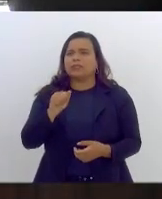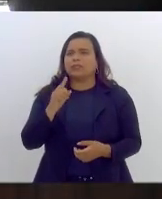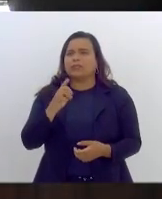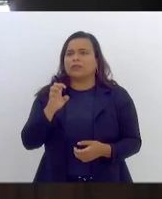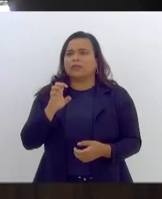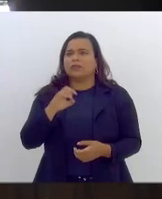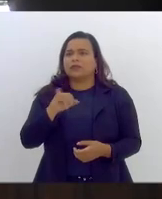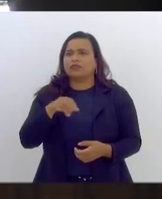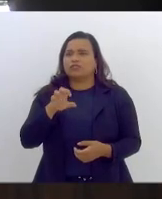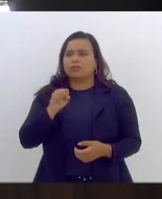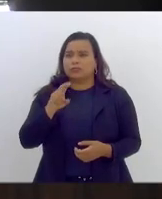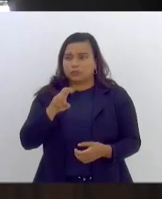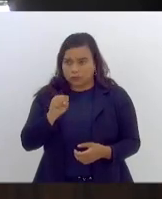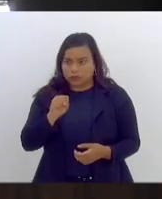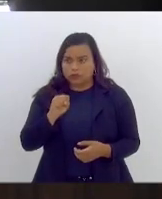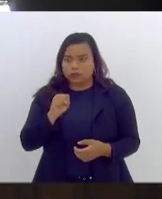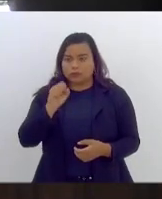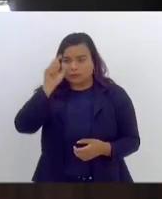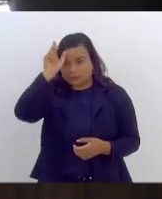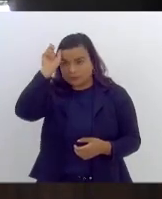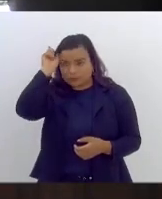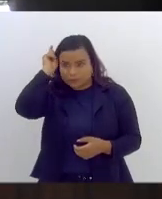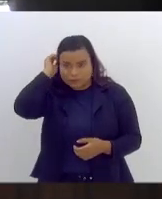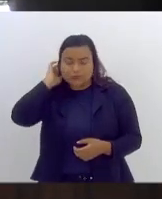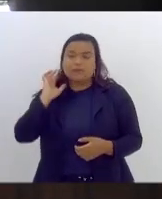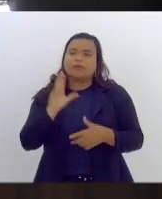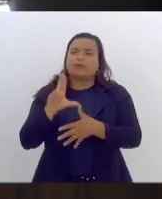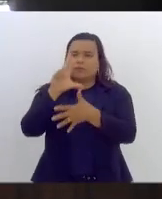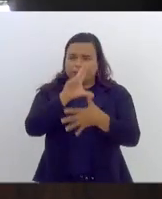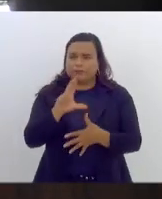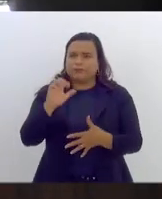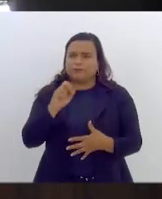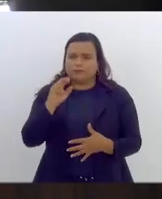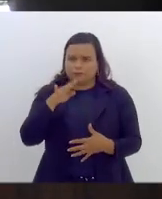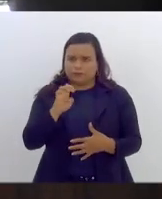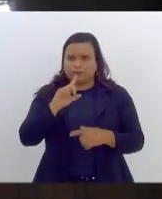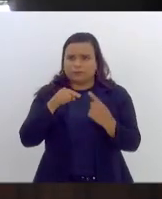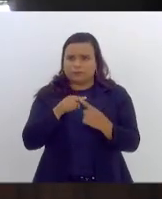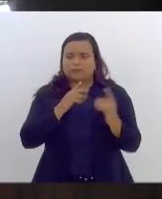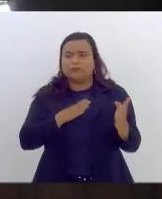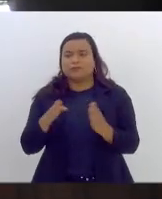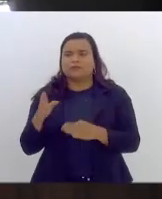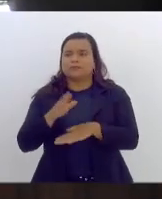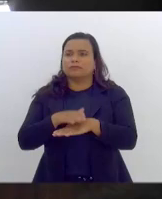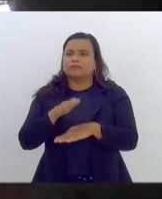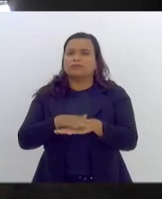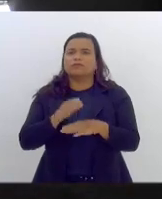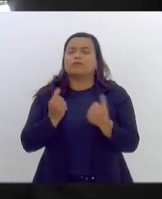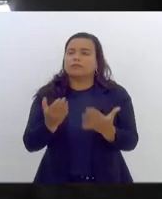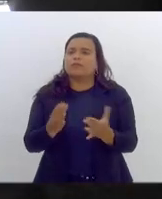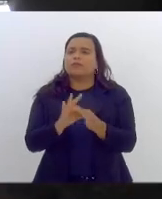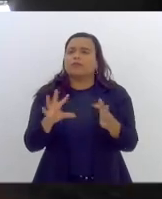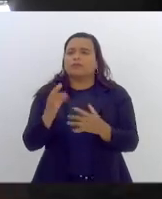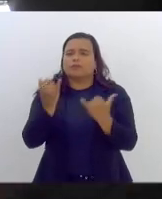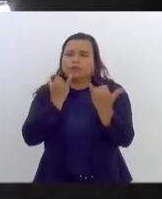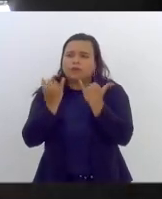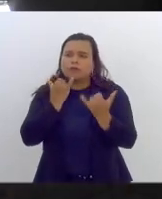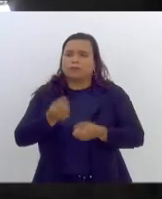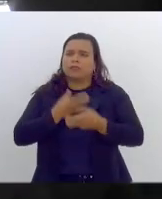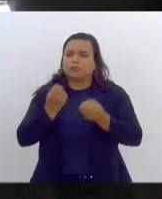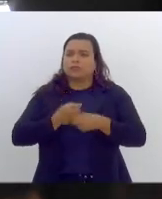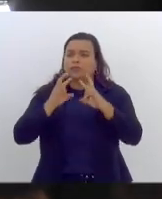apoiada pela ONU, América Latina e Caribe, que tem por objetivo organizar e disponibilizar informações